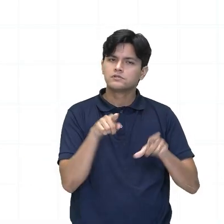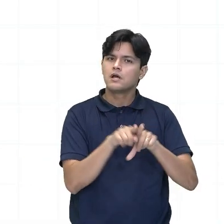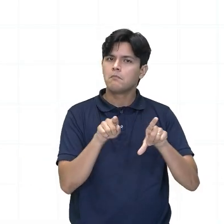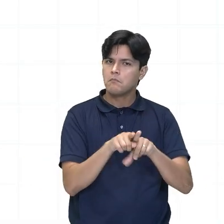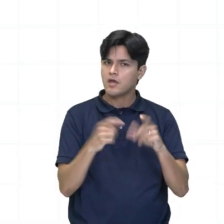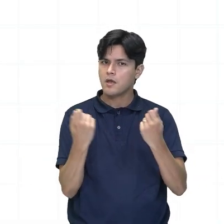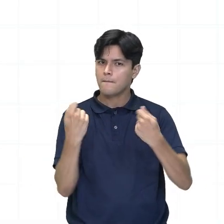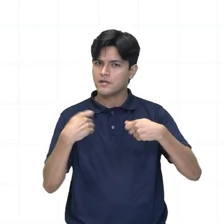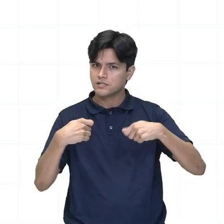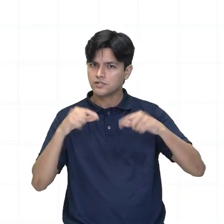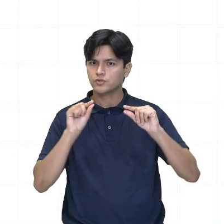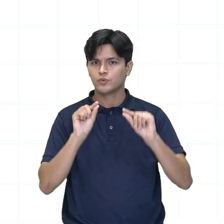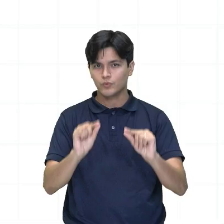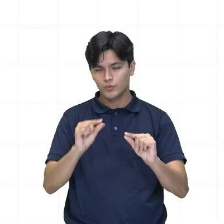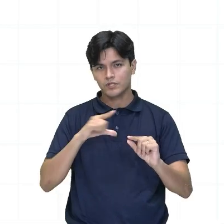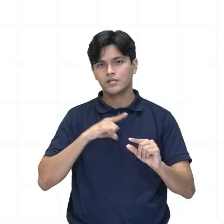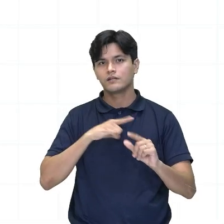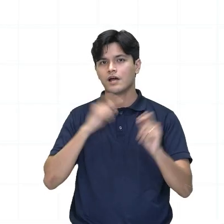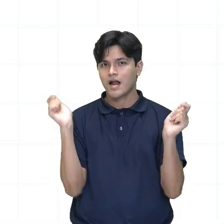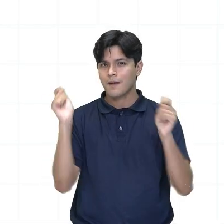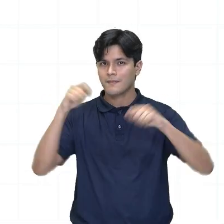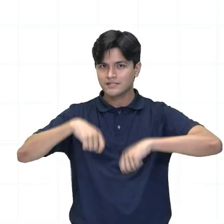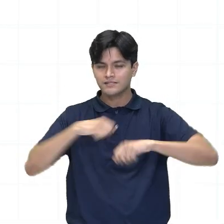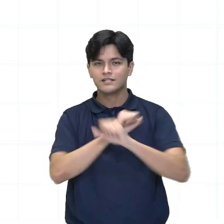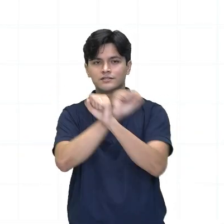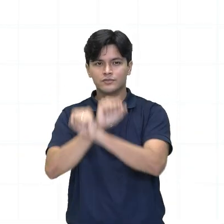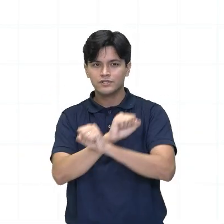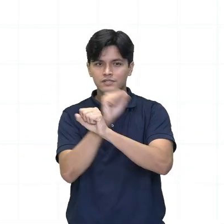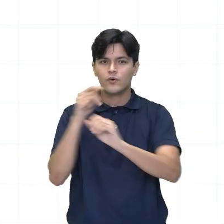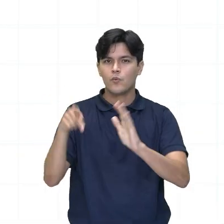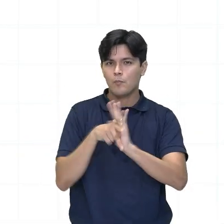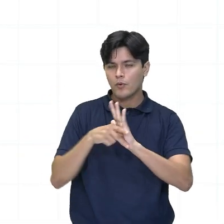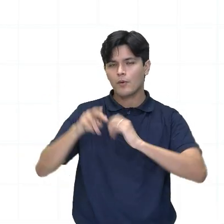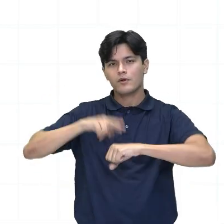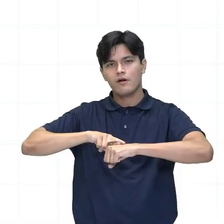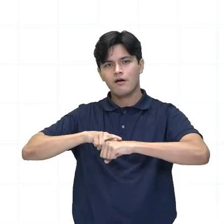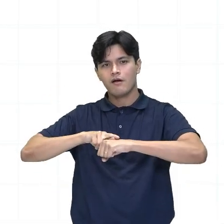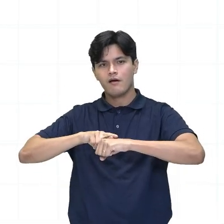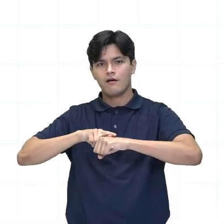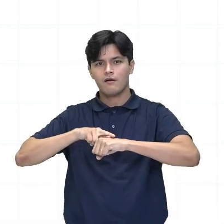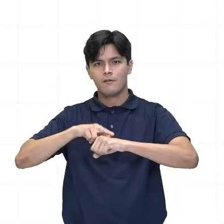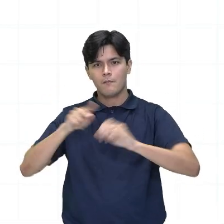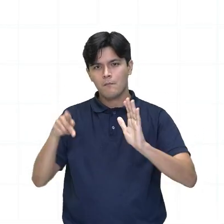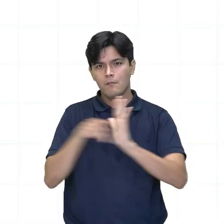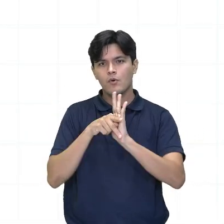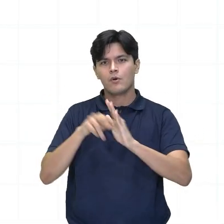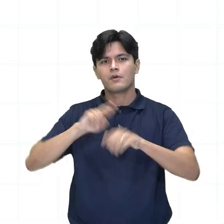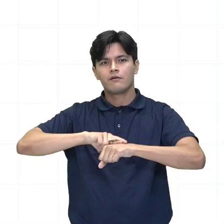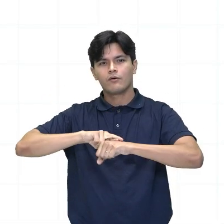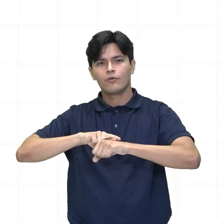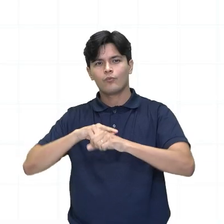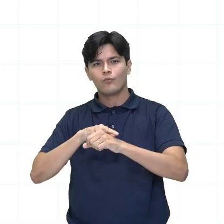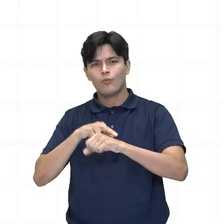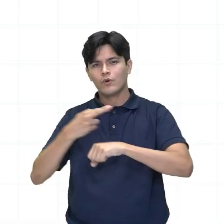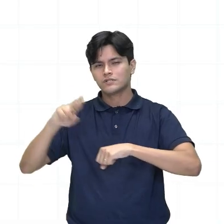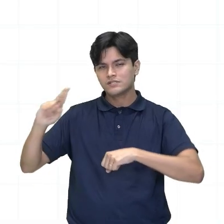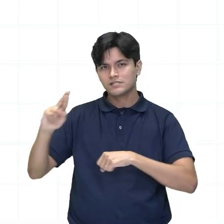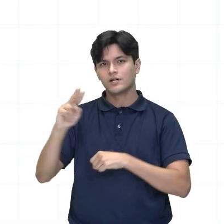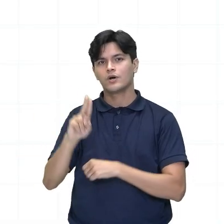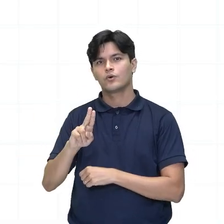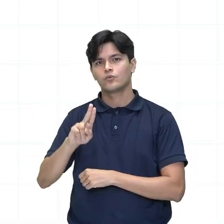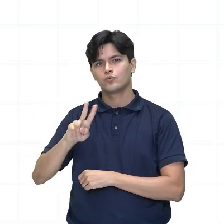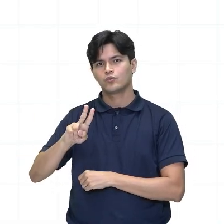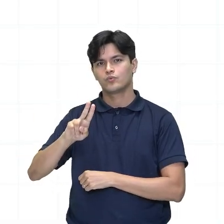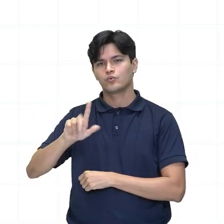para preservar suas estruturas celulares e DNA. Nossa, professora, sim.